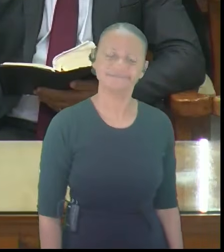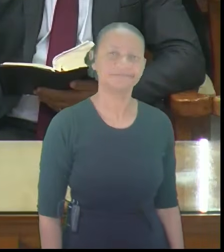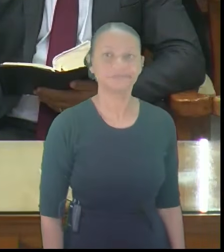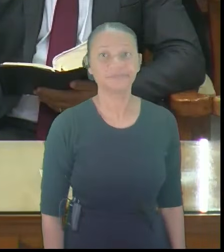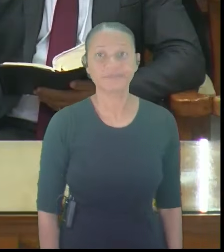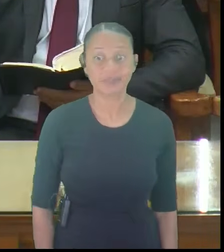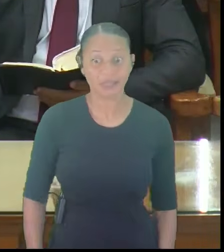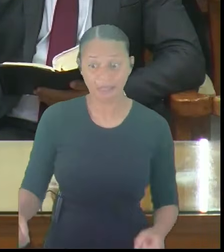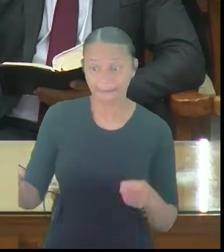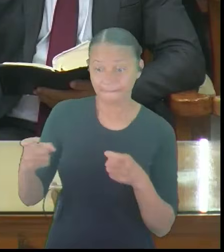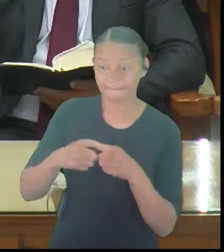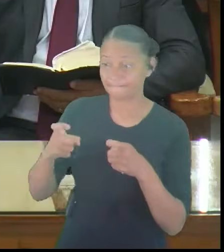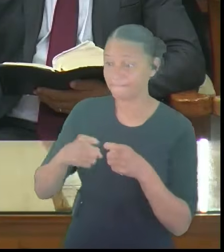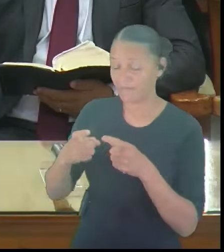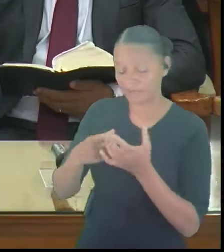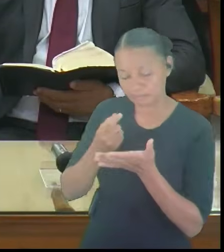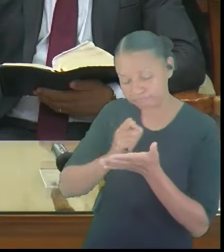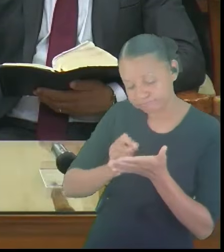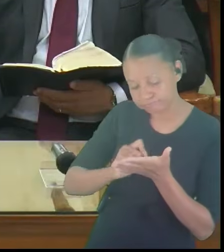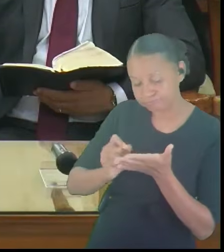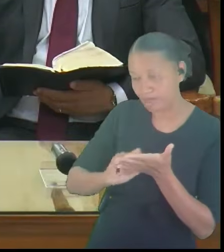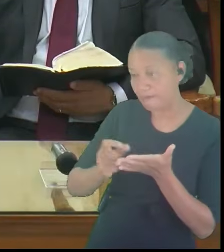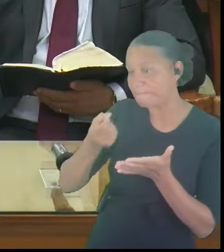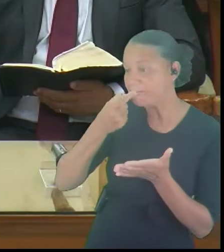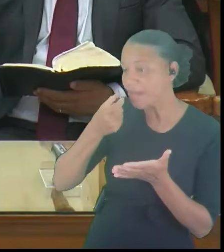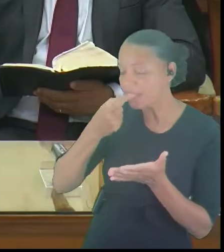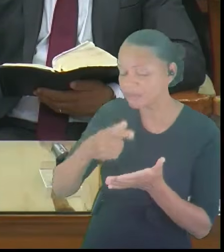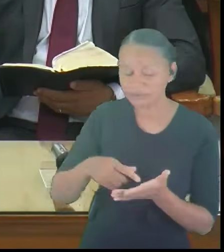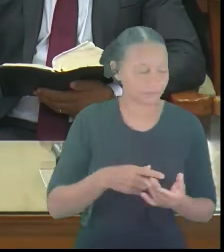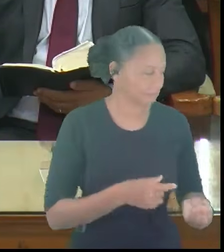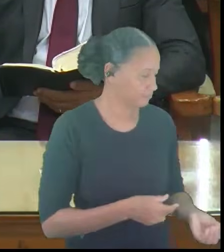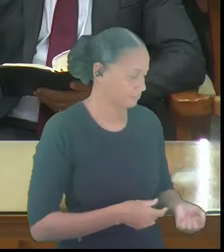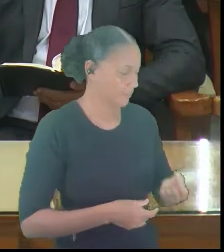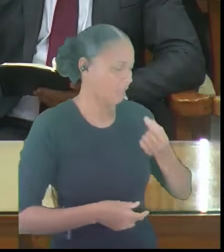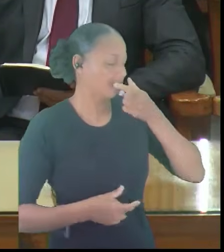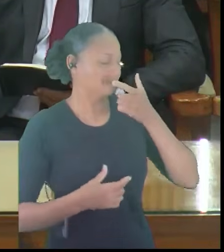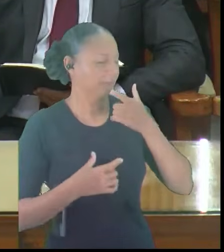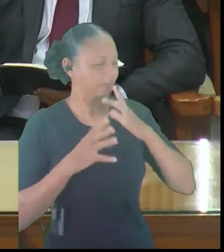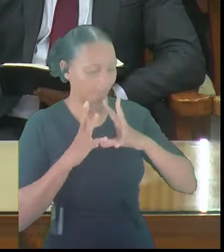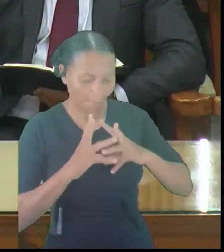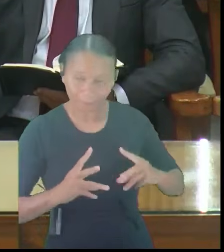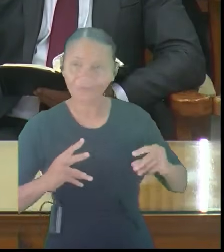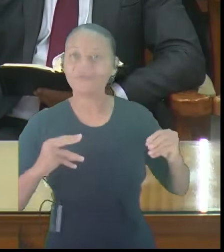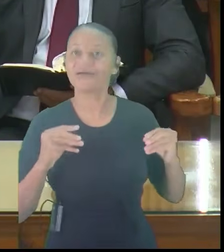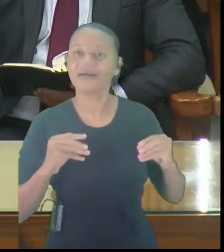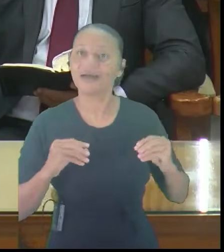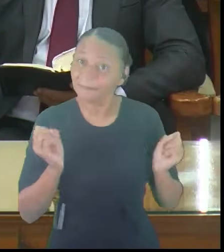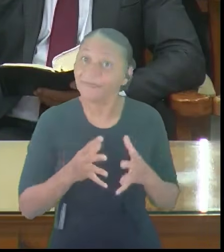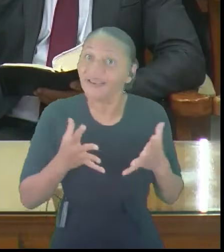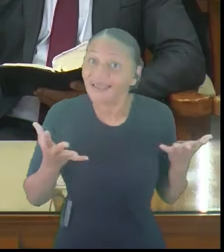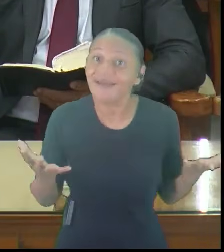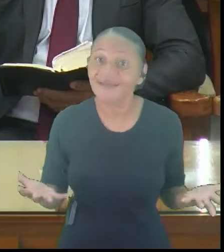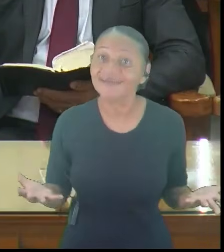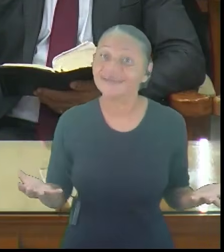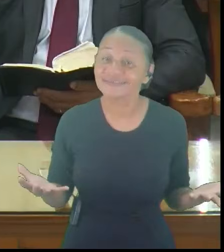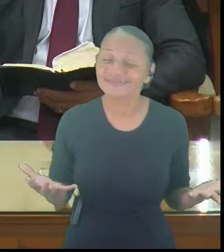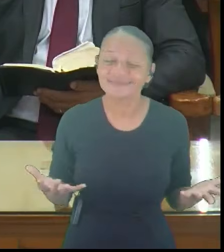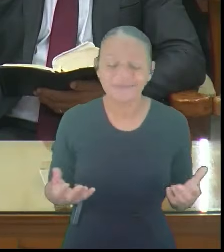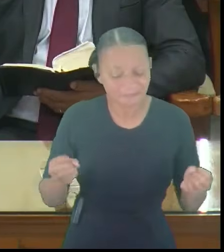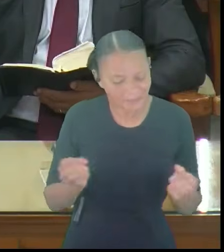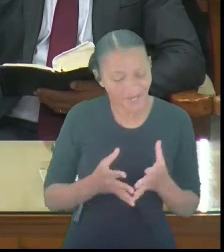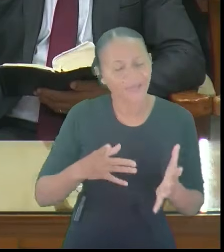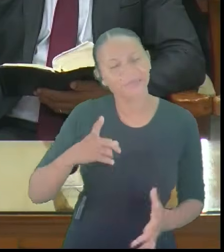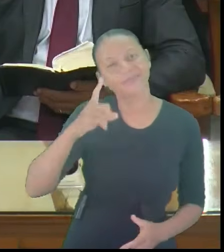Quando o médico te medica e o remédio serve, é milagre. É milagre. Então, milagre tem todo